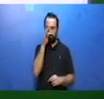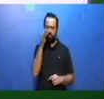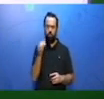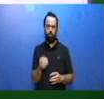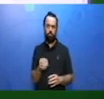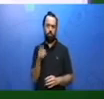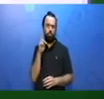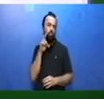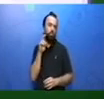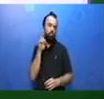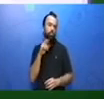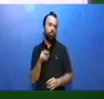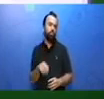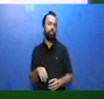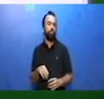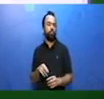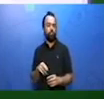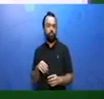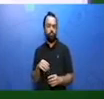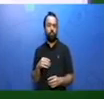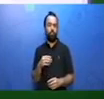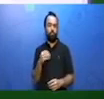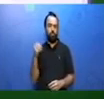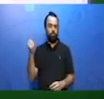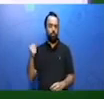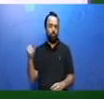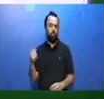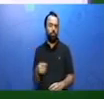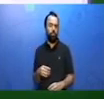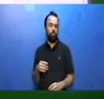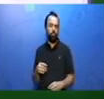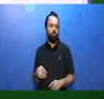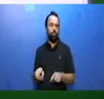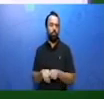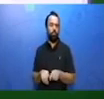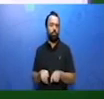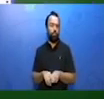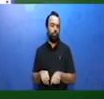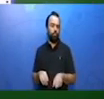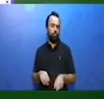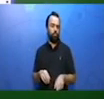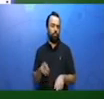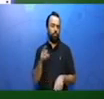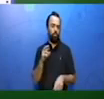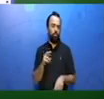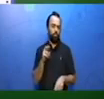cravos. Havia cravos brancos, vermelhos e outros quase roxo.